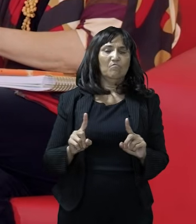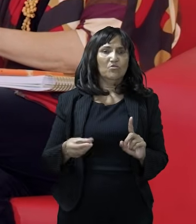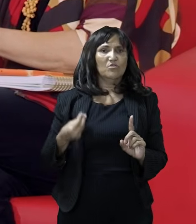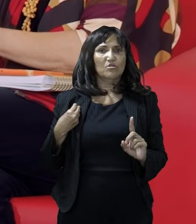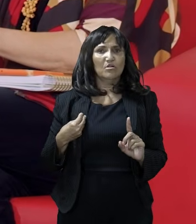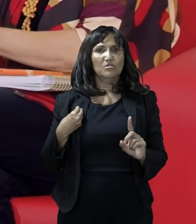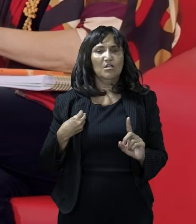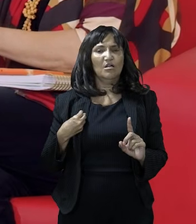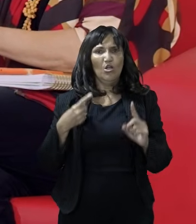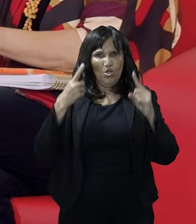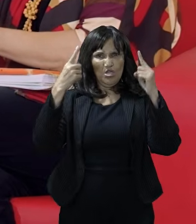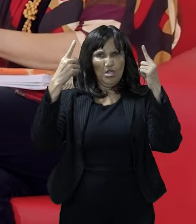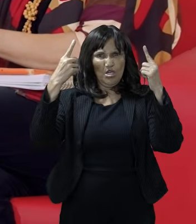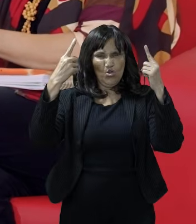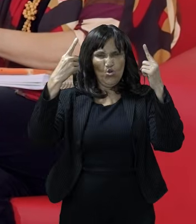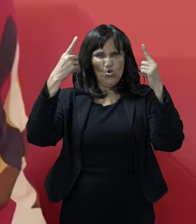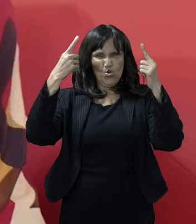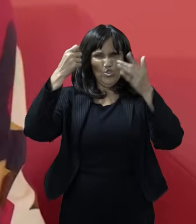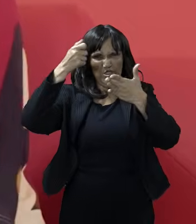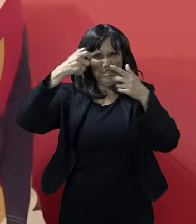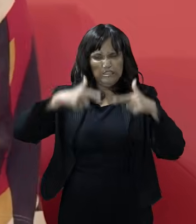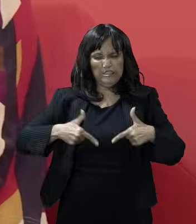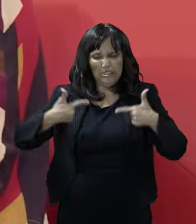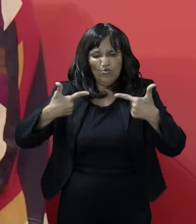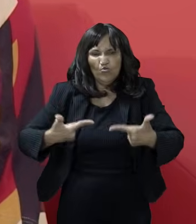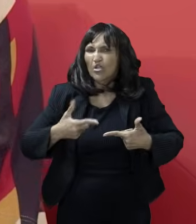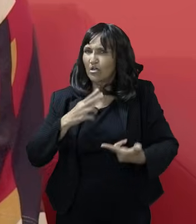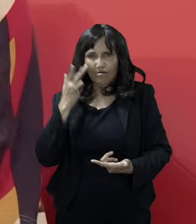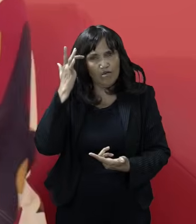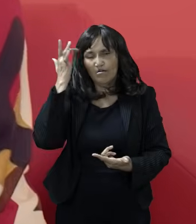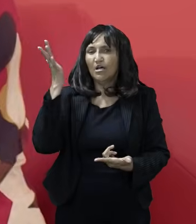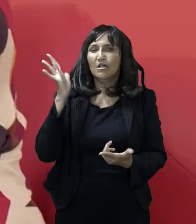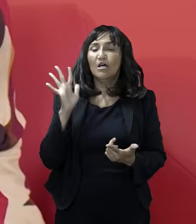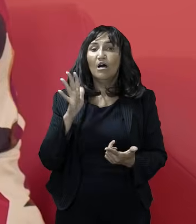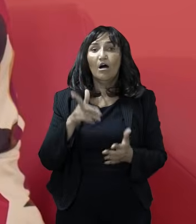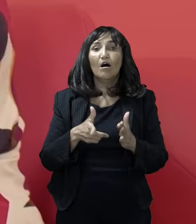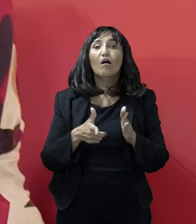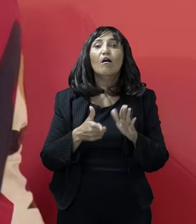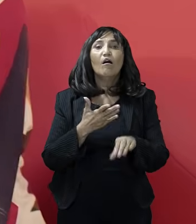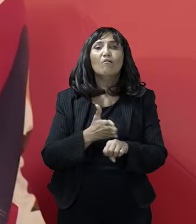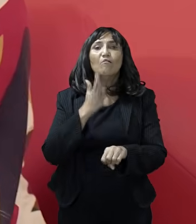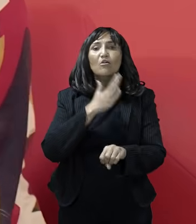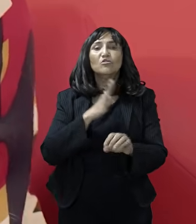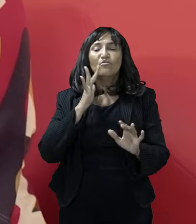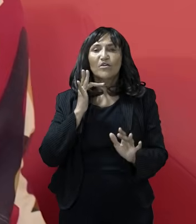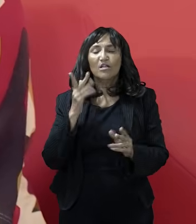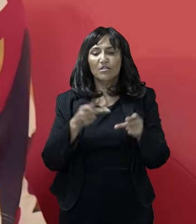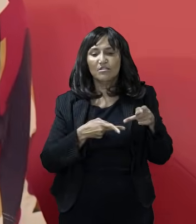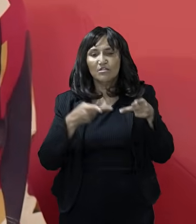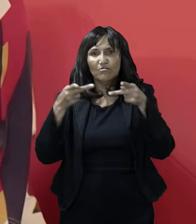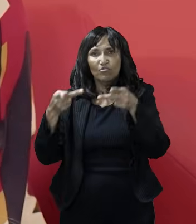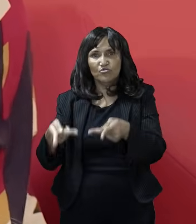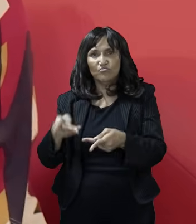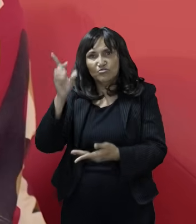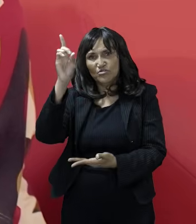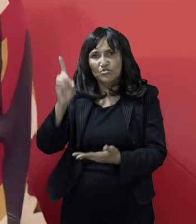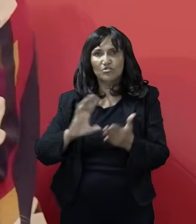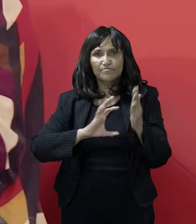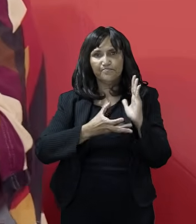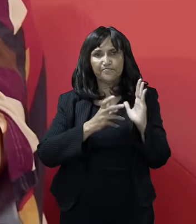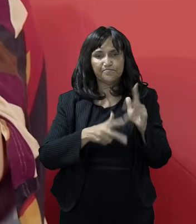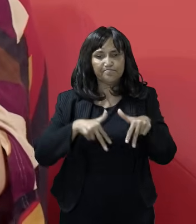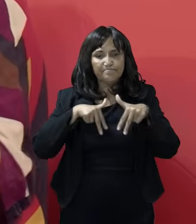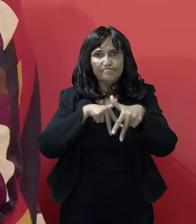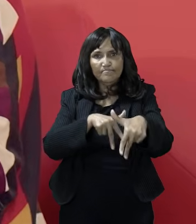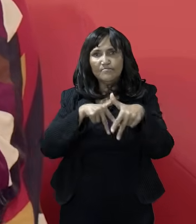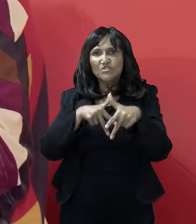não é fácil. Mas nós vamos ganhar de novo. Deputado, antes da gente encerrar, eu queria que o senhor deixasse aqui um convite para os dirigentes do partido, para a